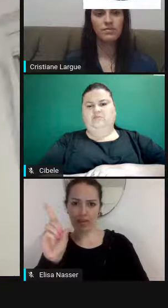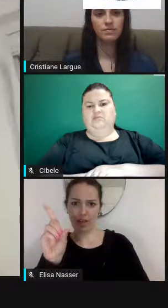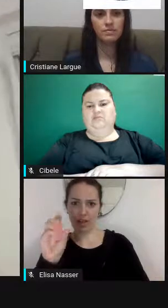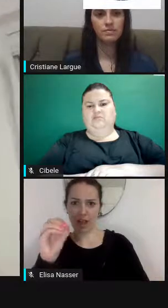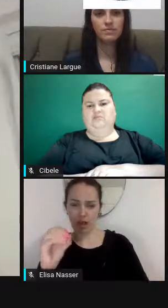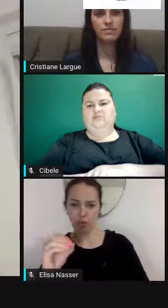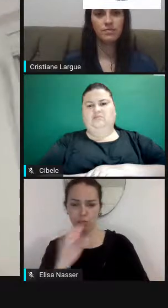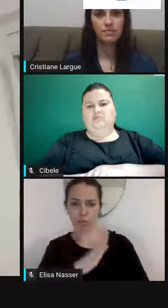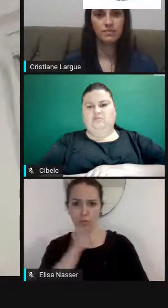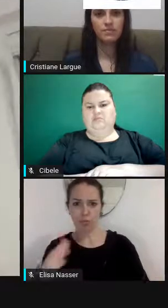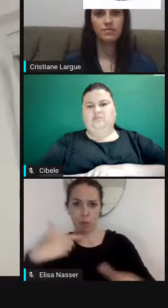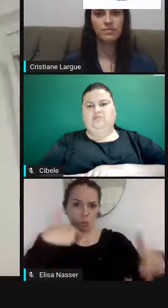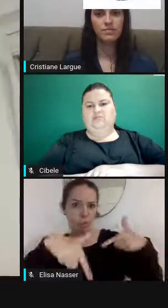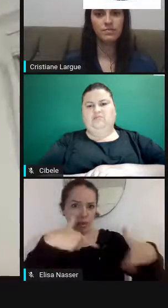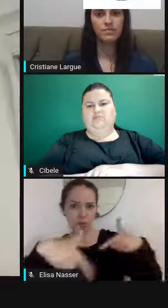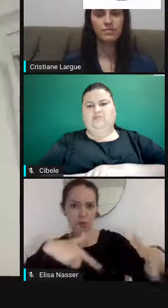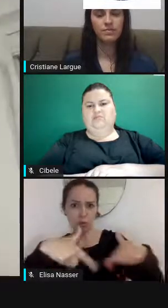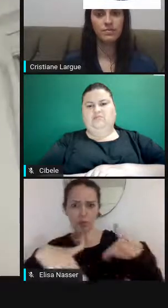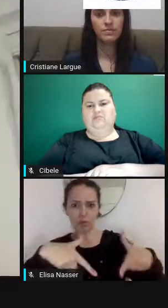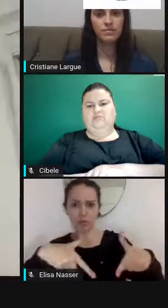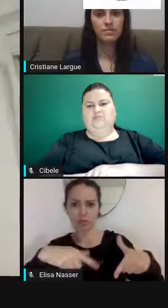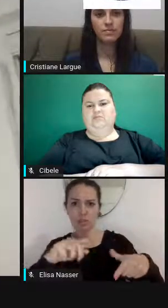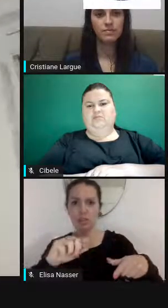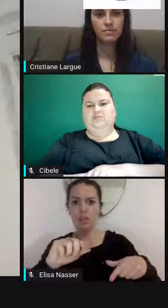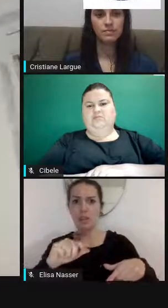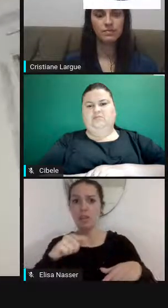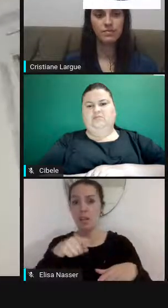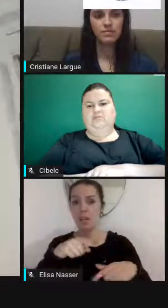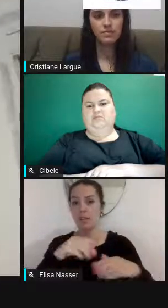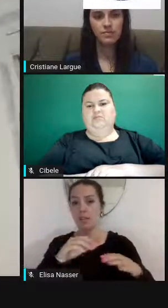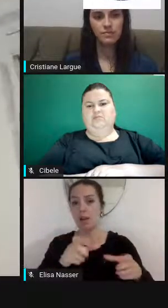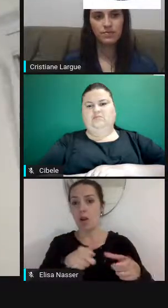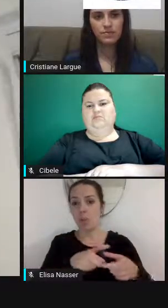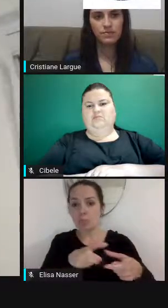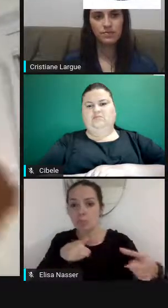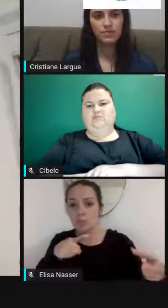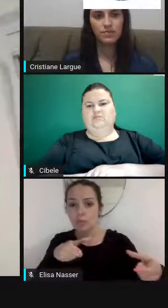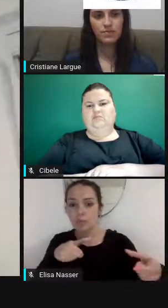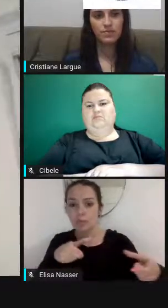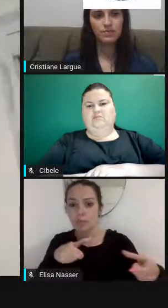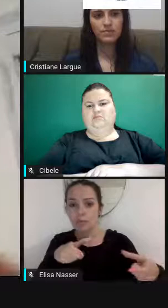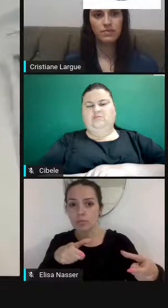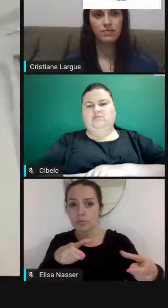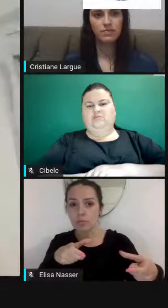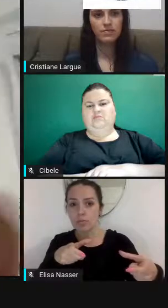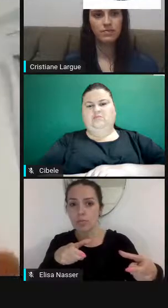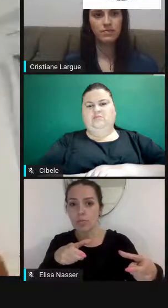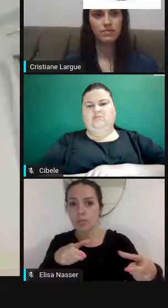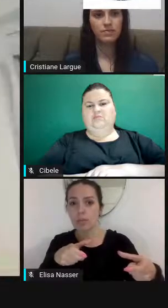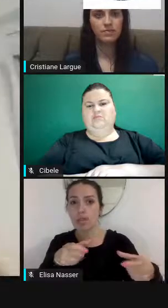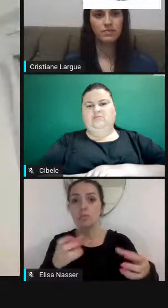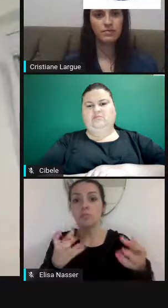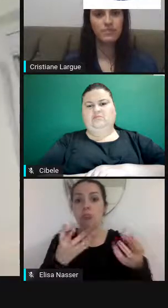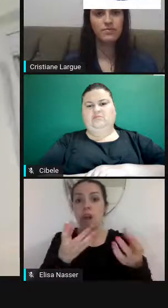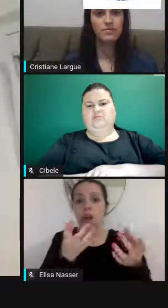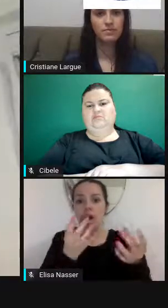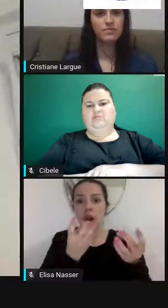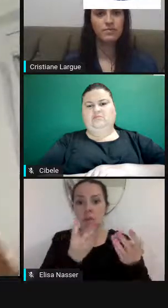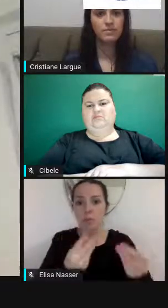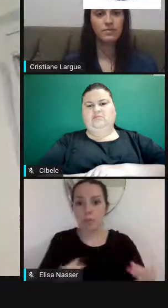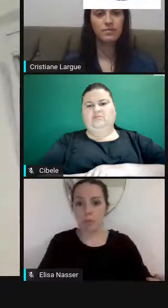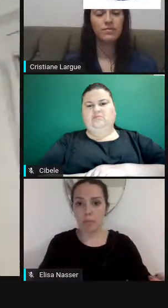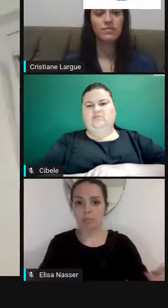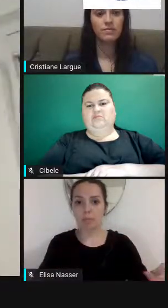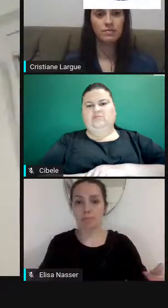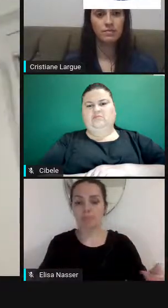uma força ou eventualmente eles levam esse alimento nesse servidor de crescimento para rainha então a gente elimina a rainha é uma